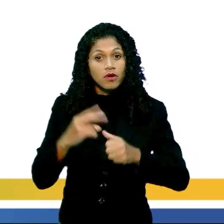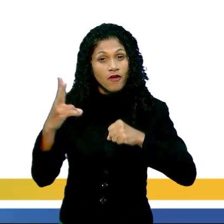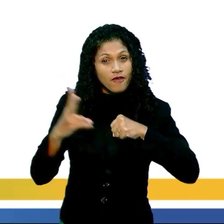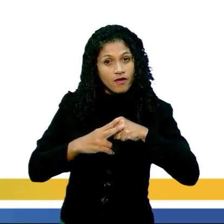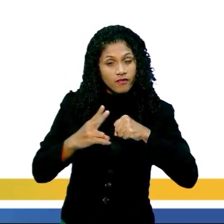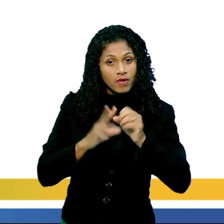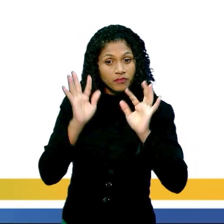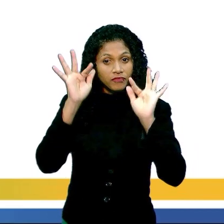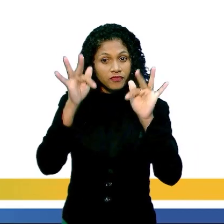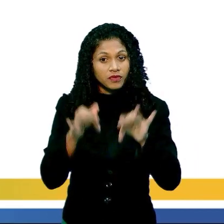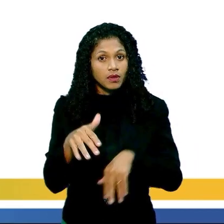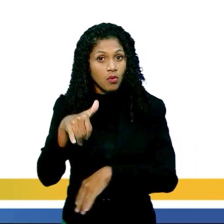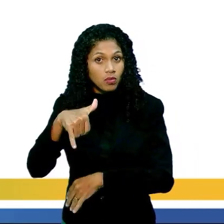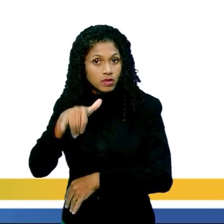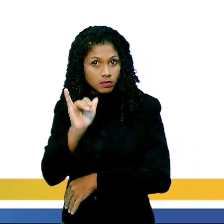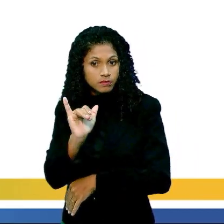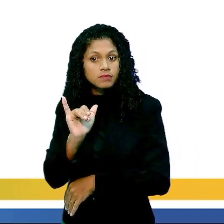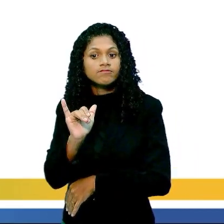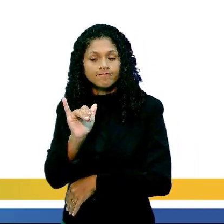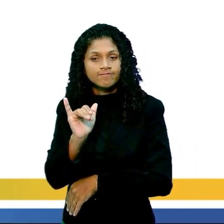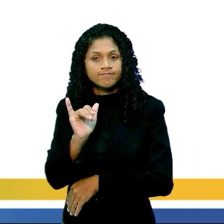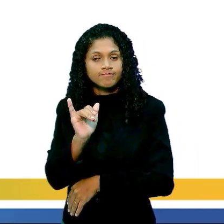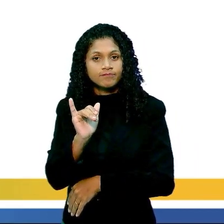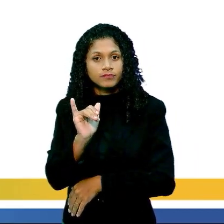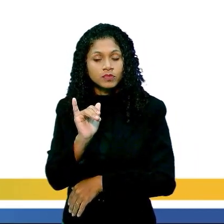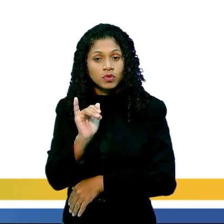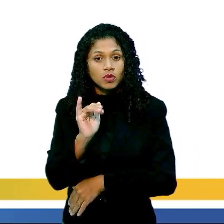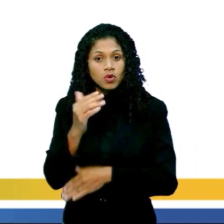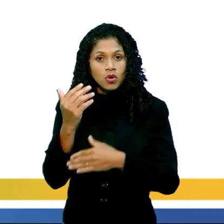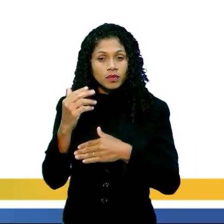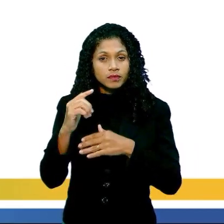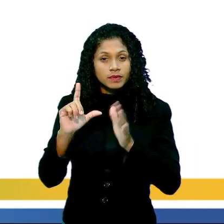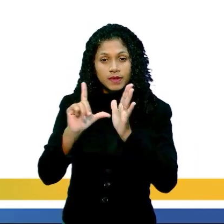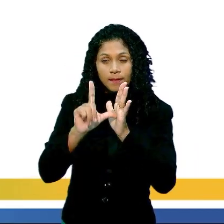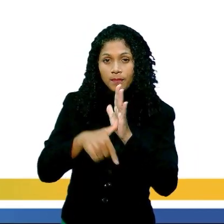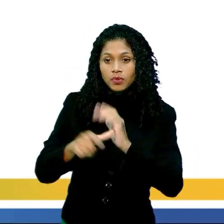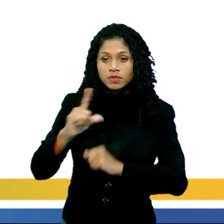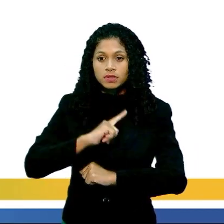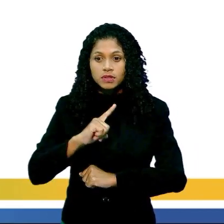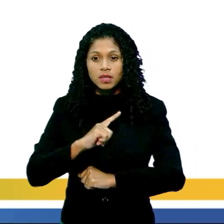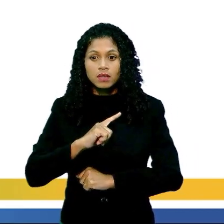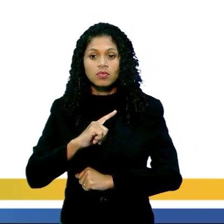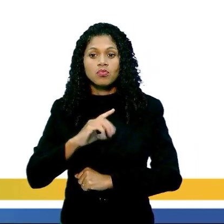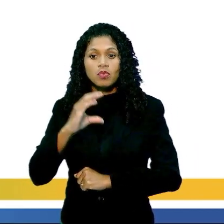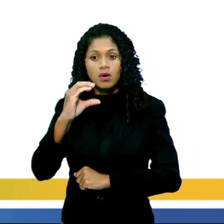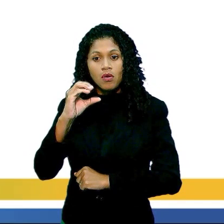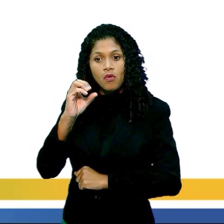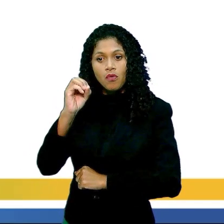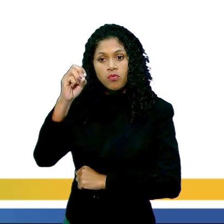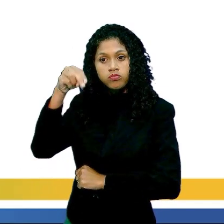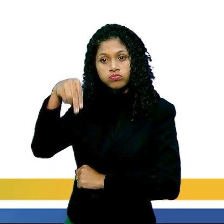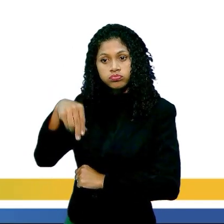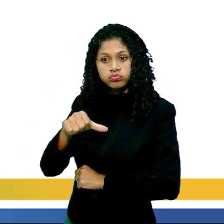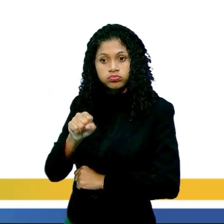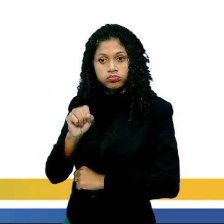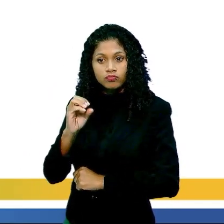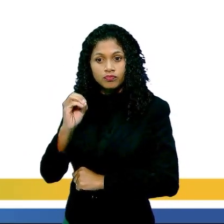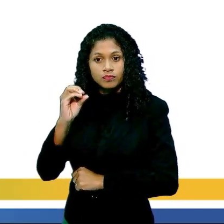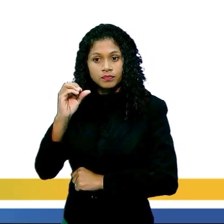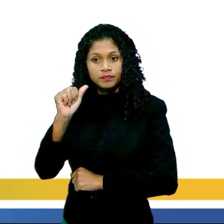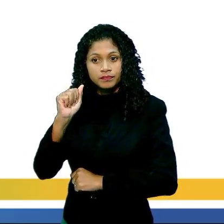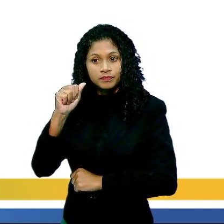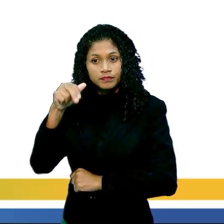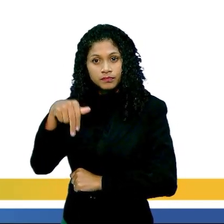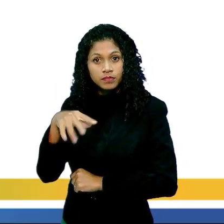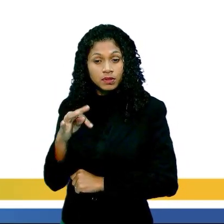verbos terminados em Y, precedido de consoante, retira-se o Y e acrescenta